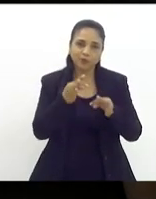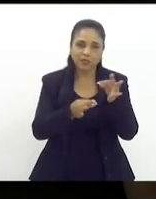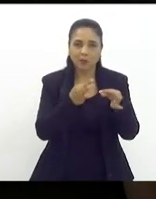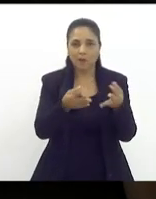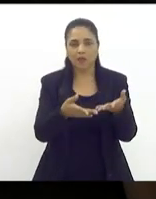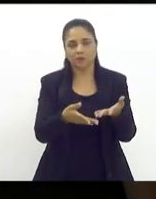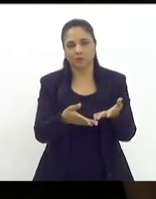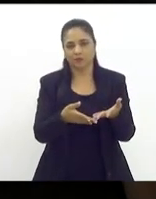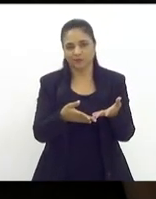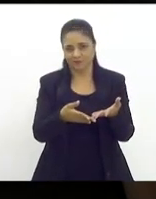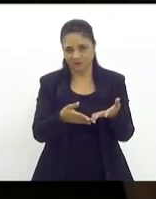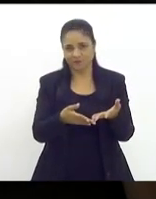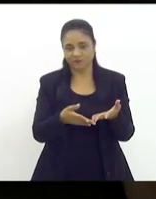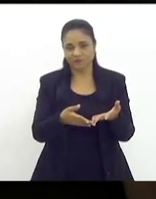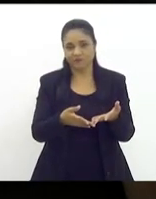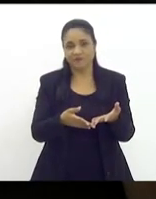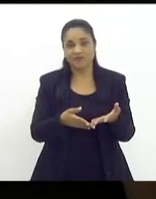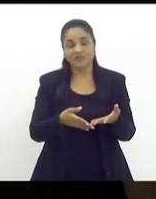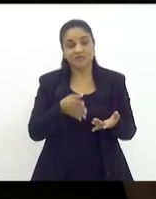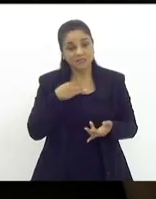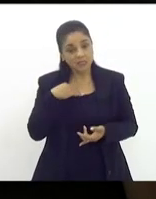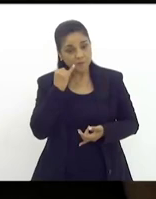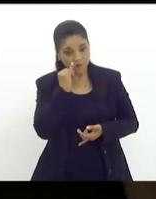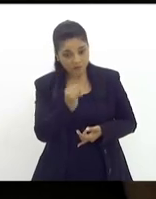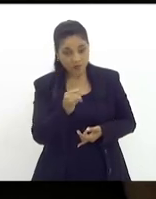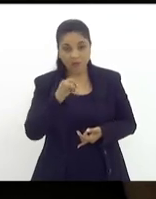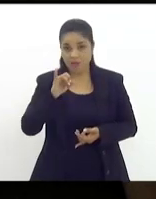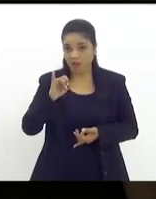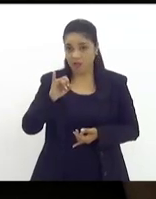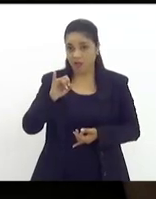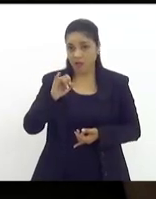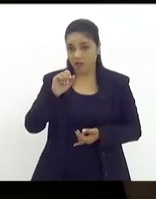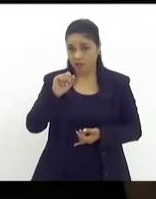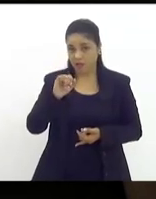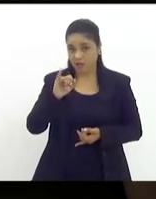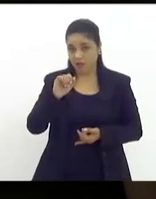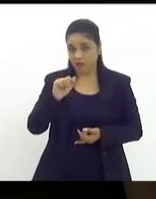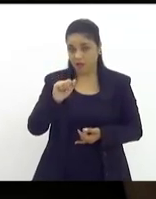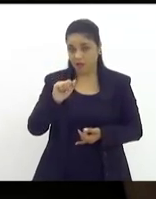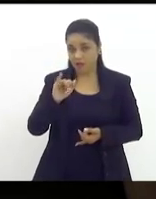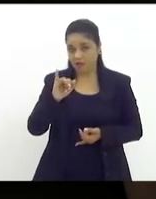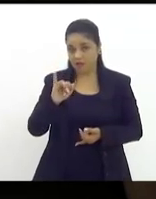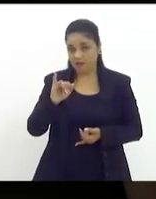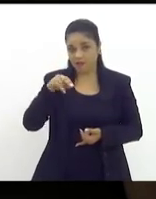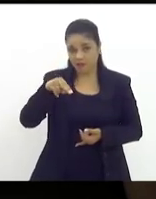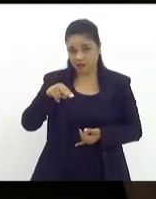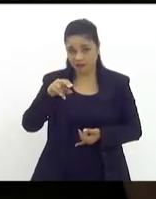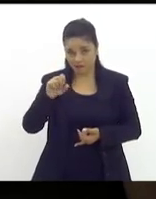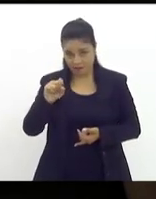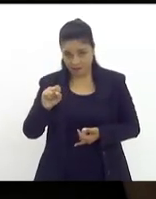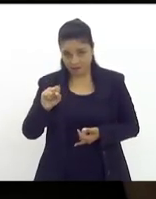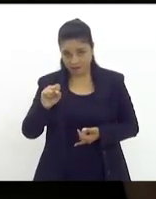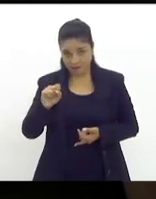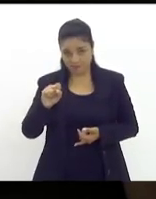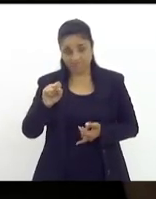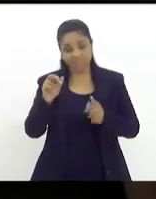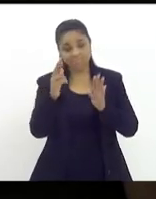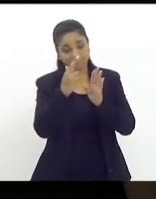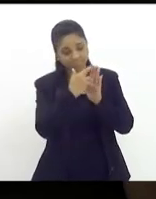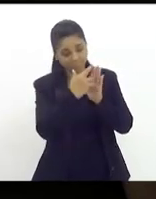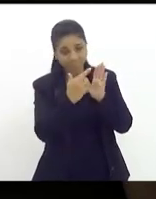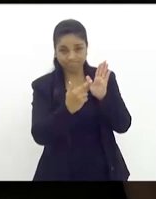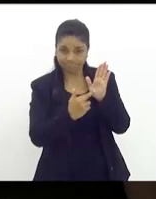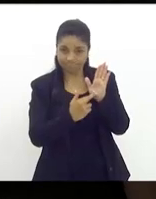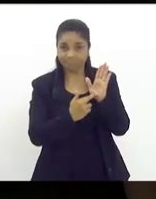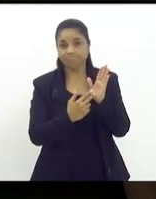E sempre dizendo que a ANS é que regulamentou que assim seja